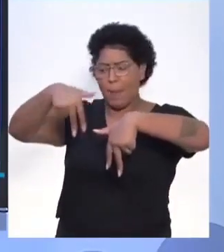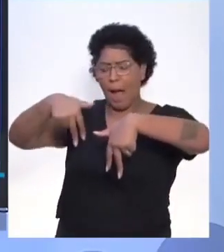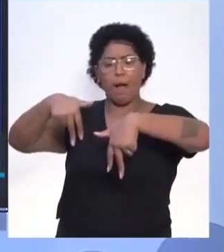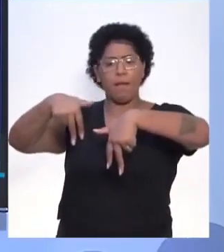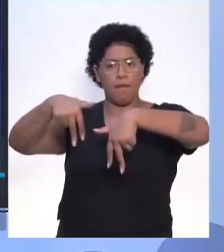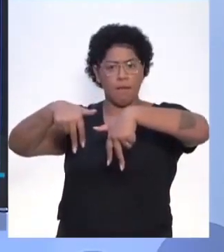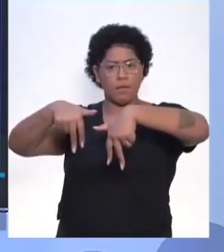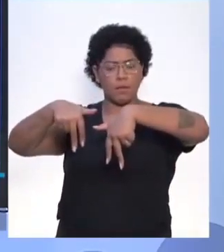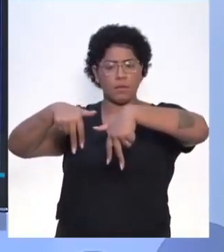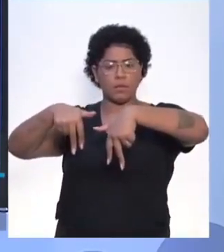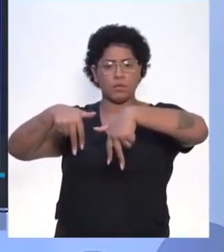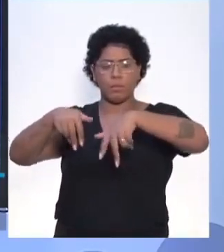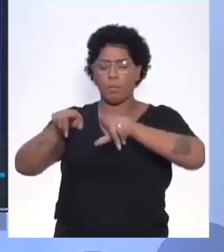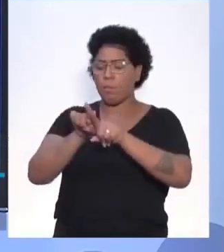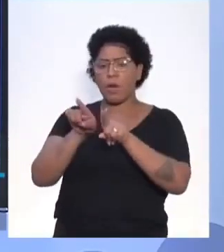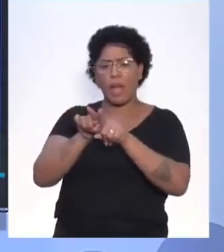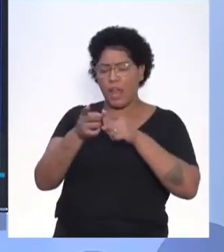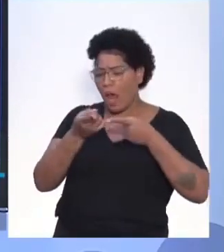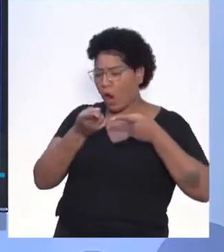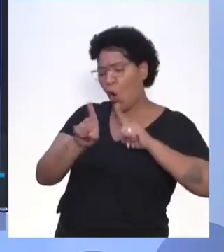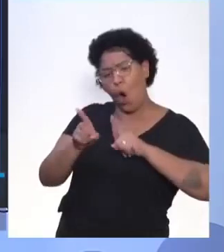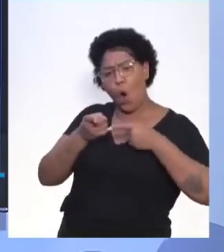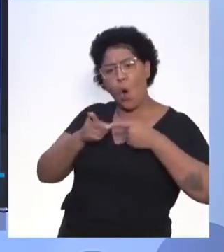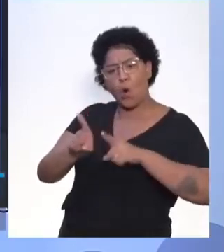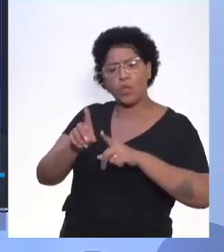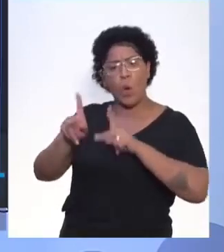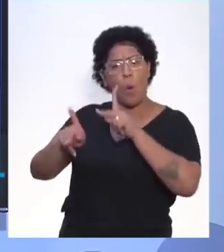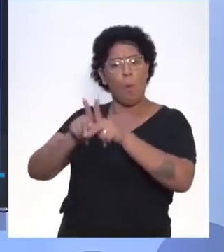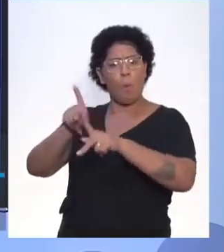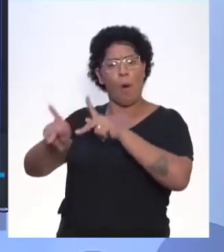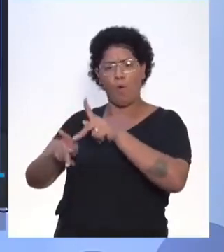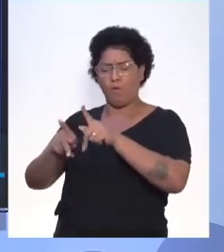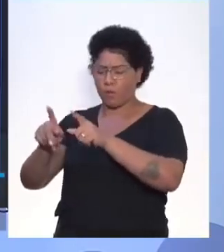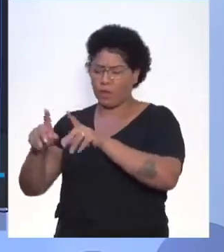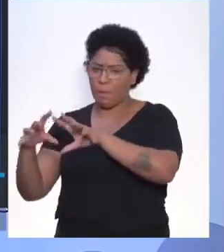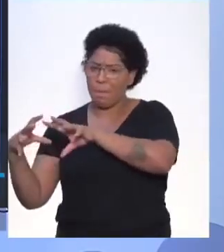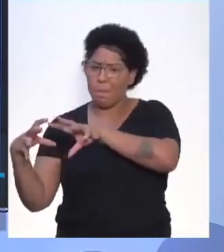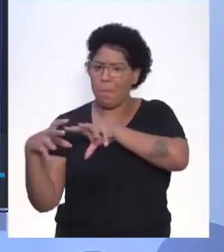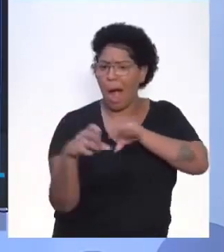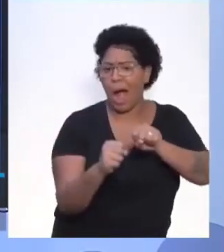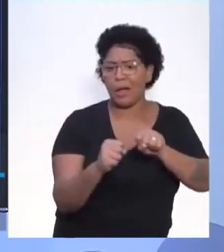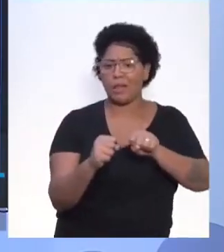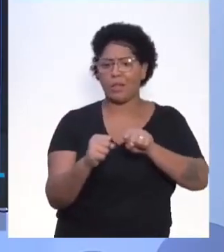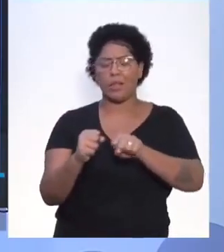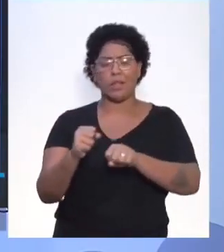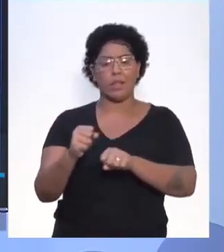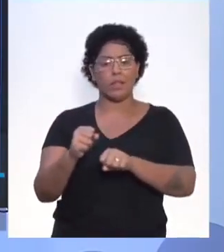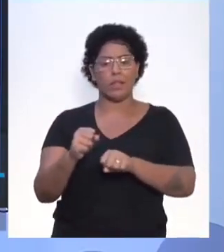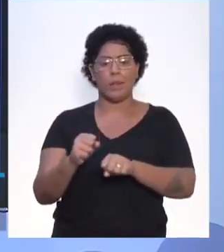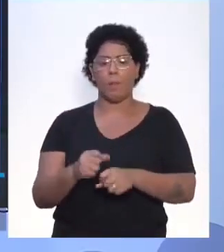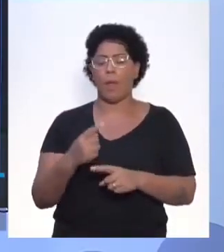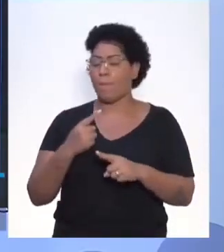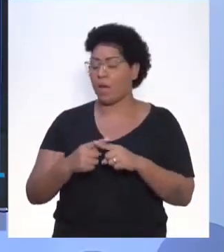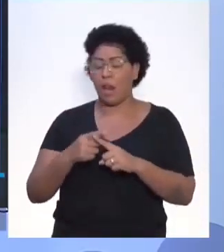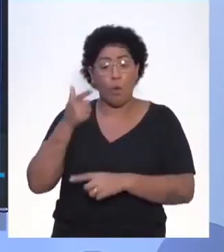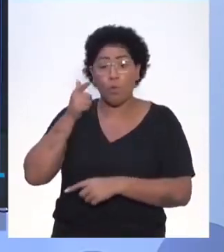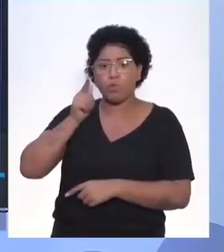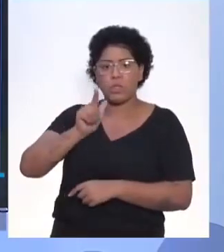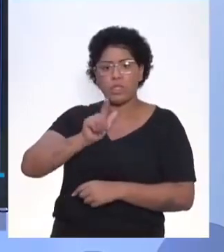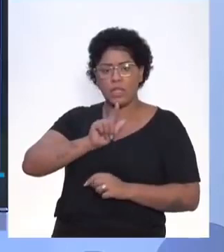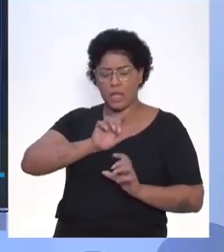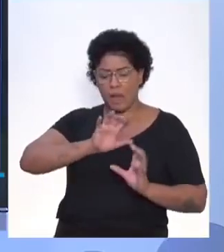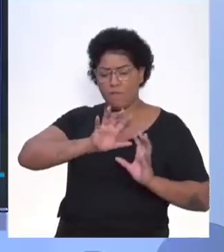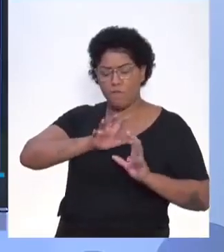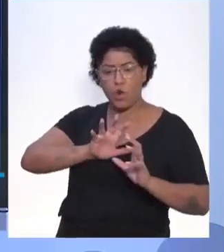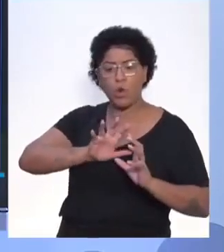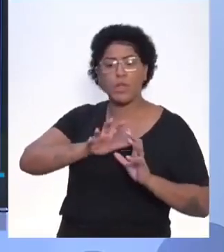homens, né, do rei, que não tinha aquela, vamos dizer assim, aquela força da guerra para motivar o seu exército. Então